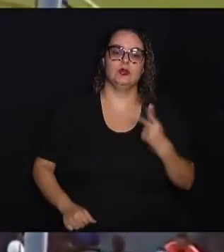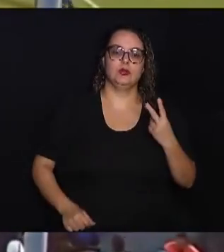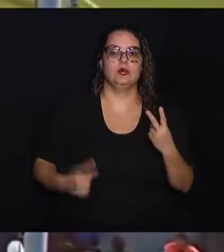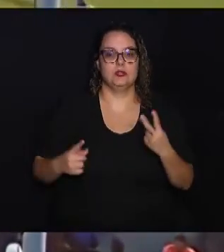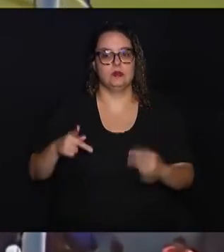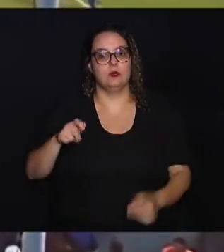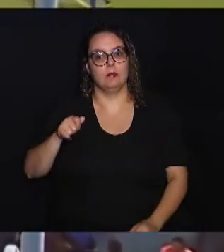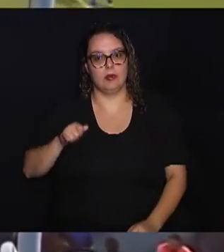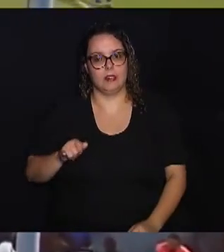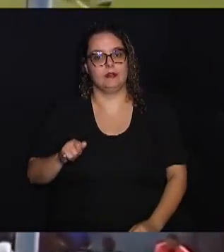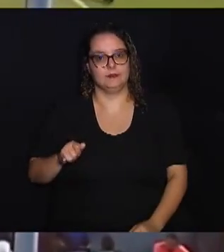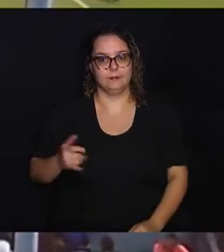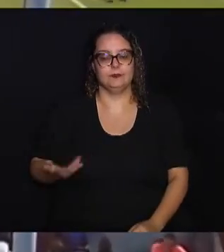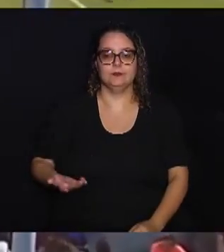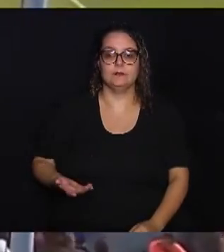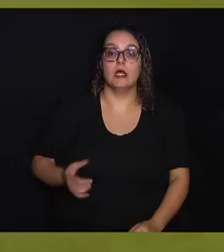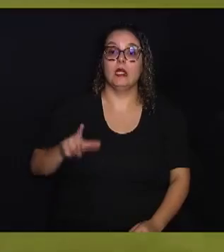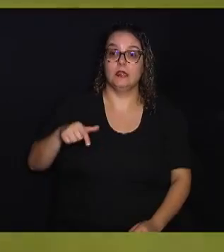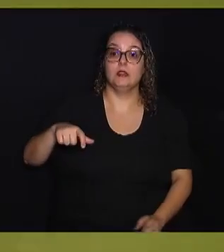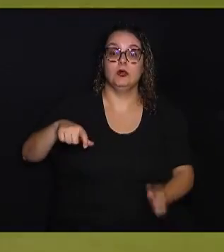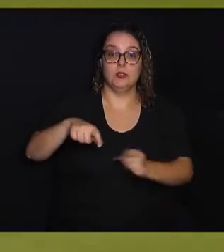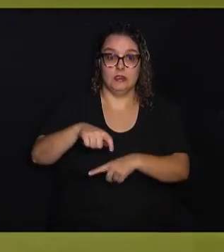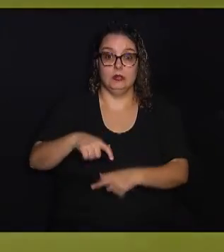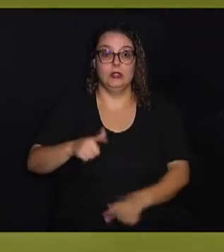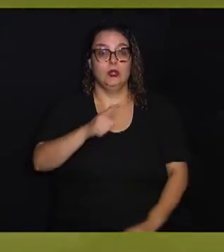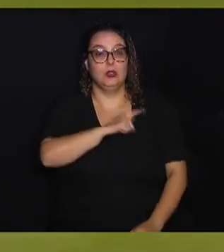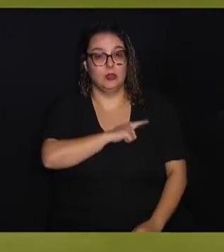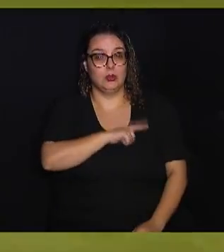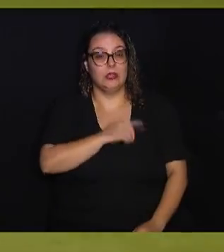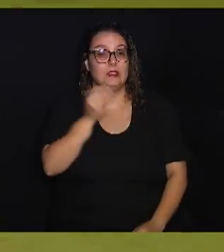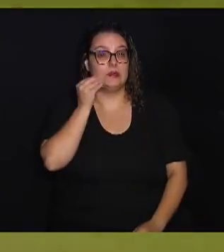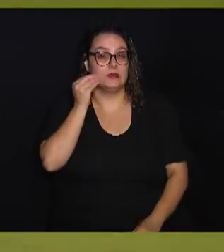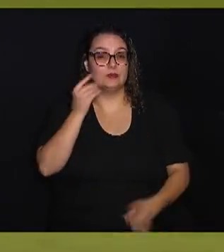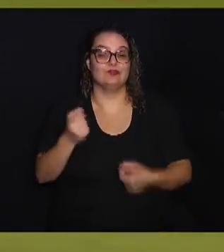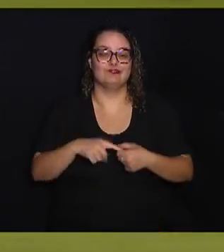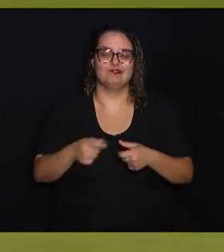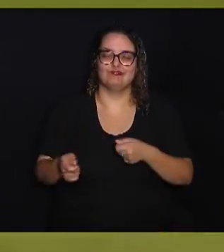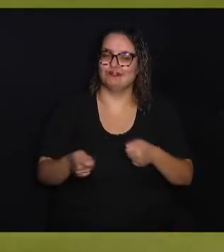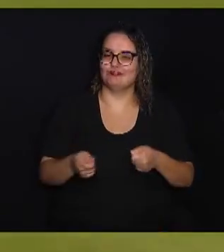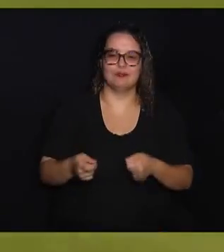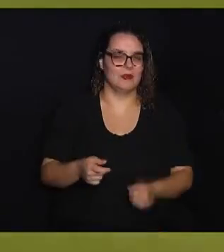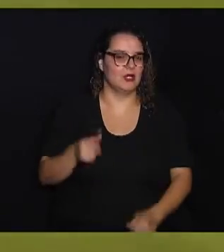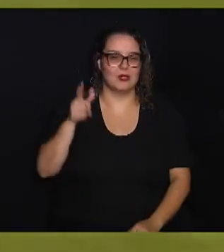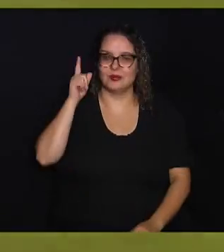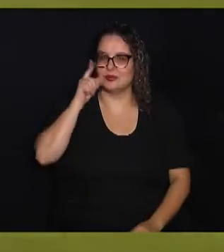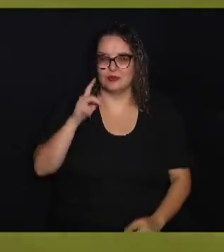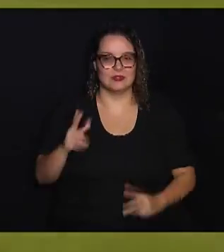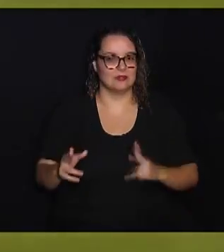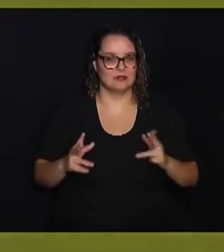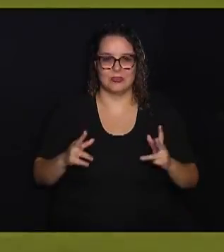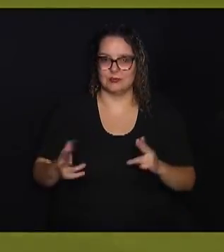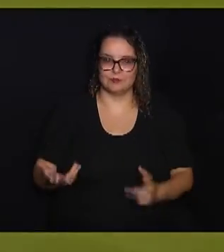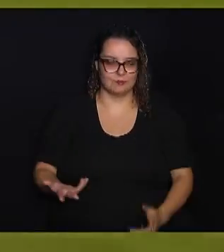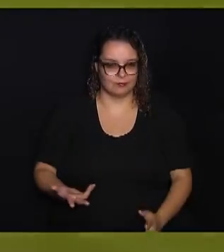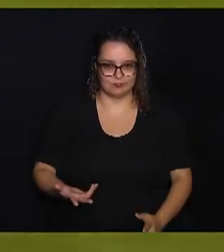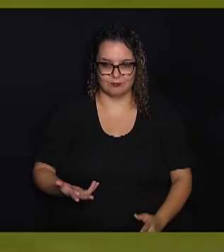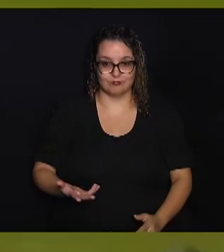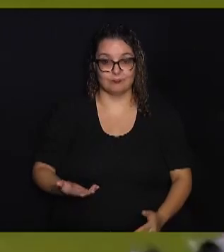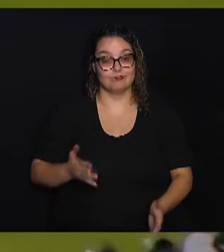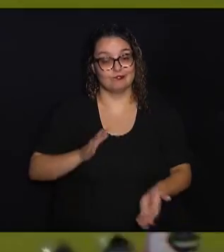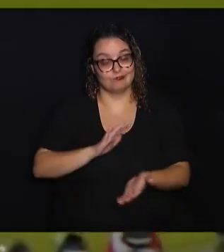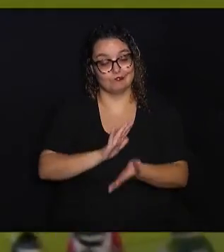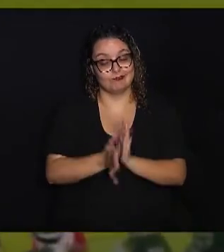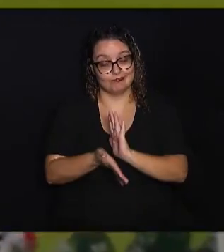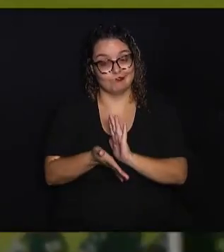Paysandu. Depois do gol sofrido, o Guarani tentou voltar para o jogo, mas não conseguiu empatar a partida. Com a derrota,